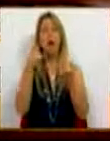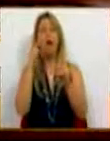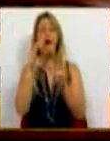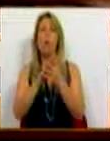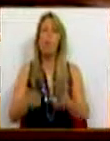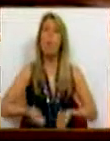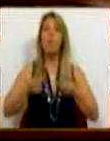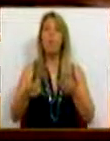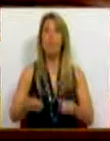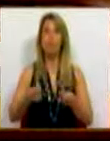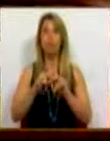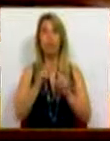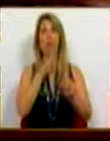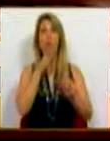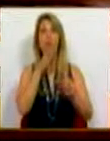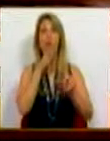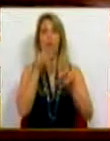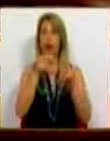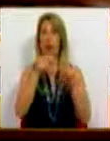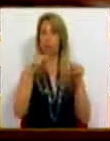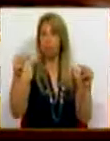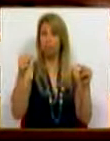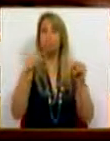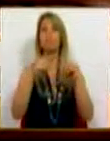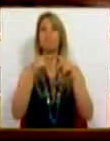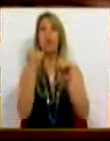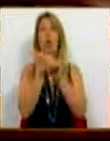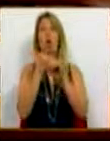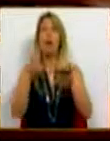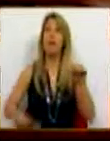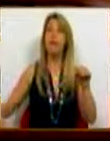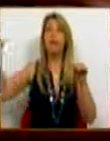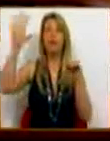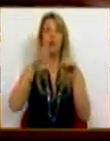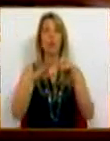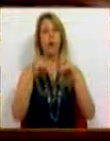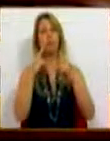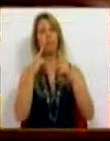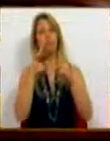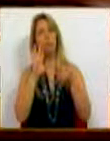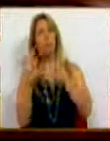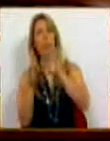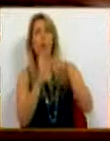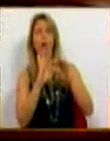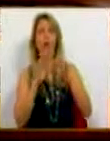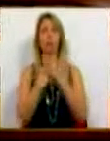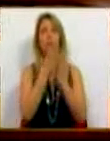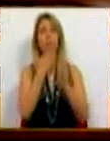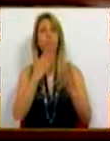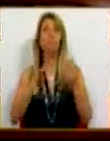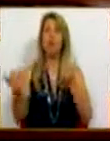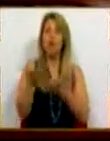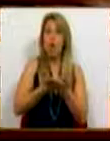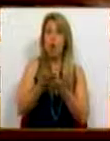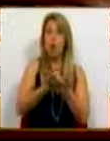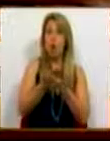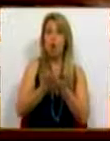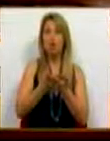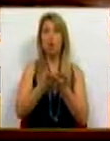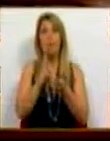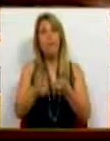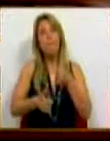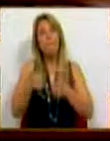transporte ferroviário à escala nacional, na construção de uma janela única logística que facilite o negócio e a racionalização das cadeias de